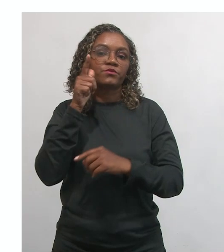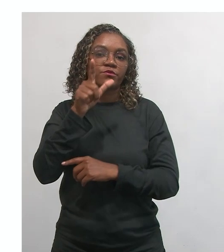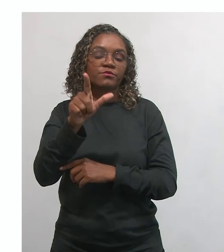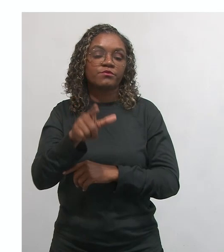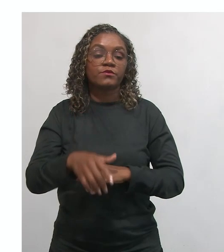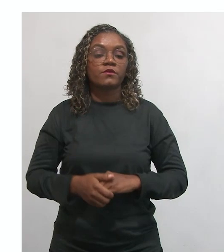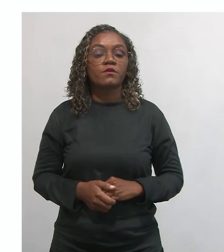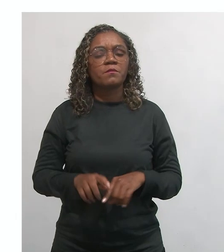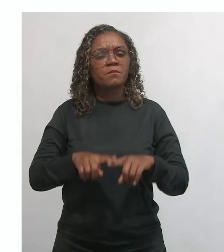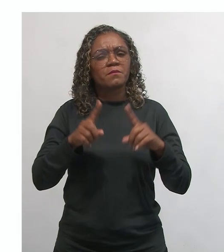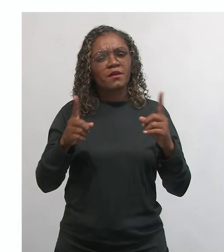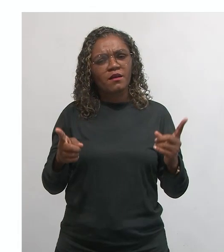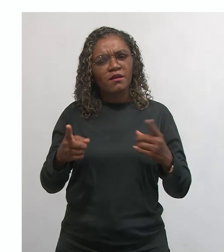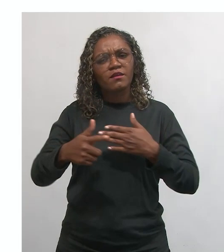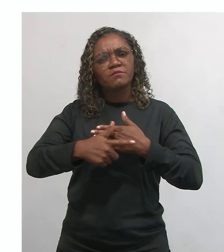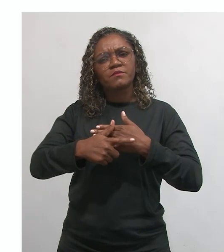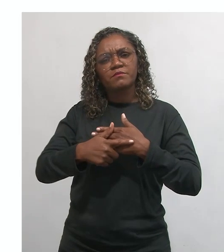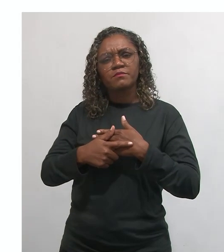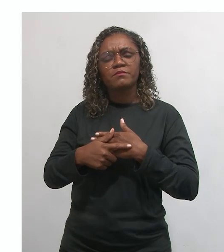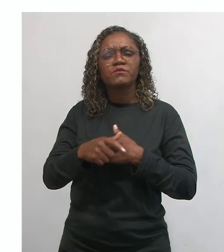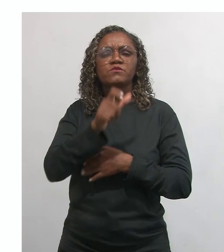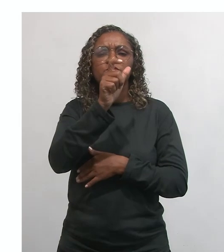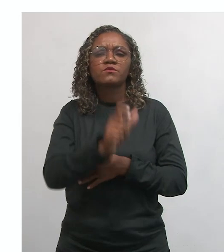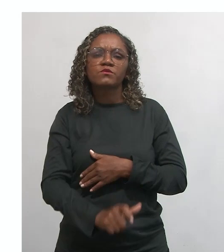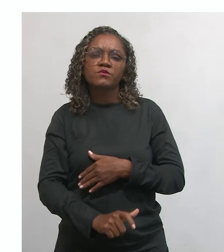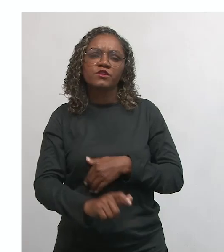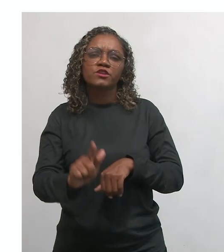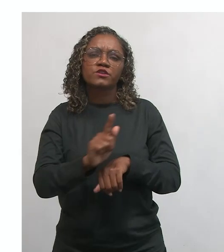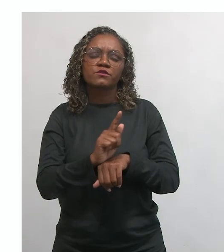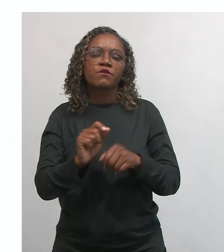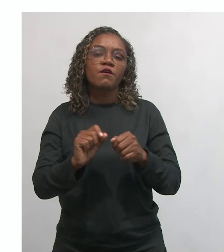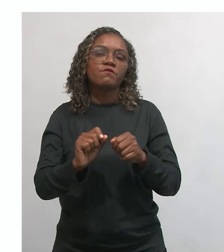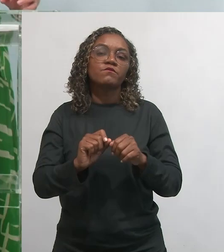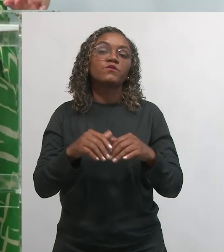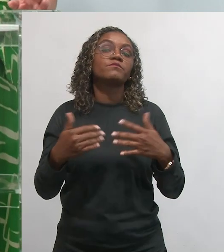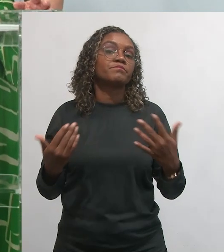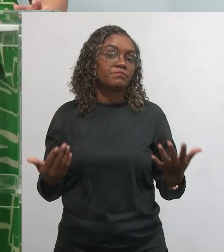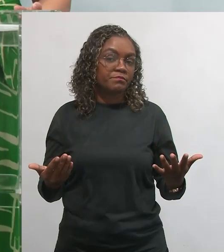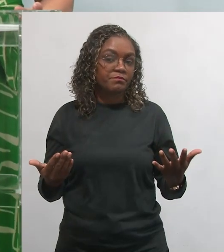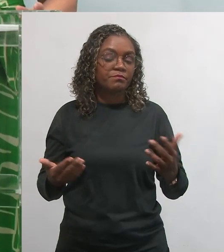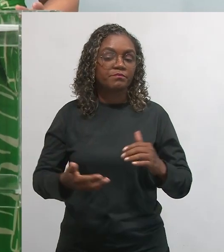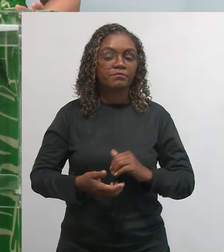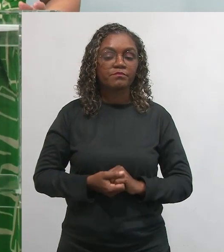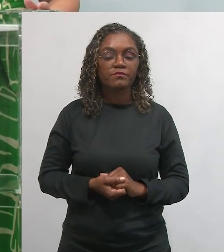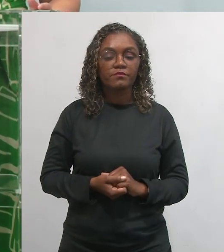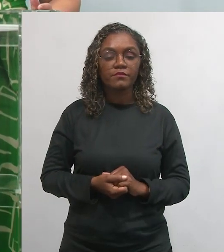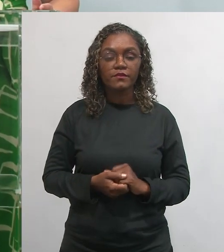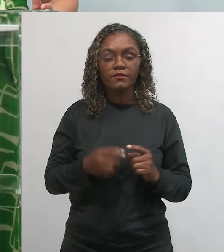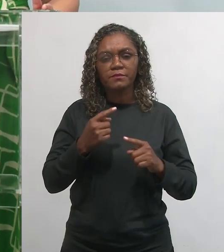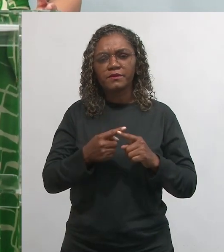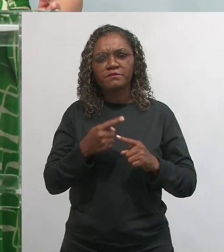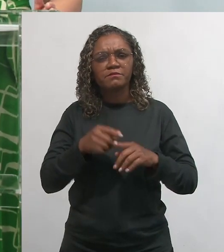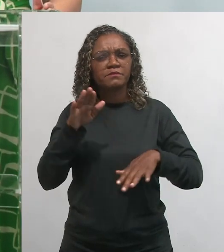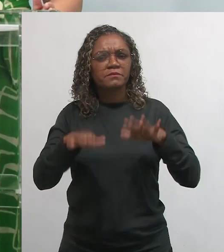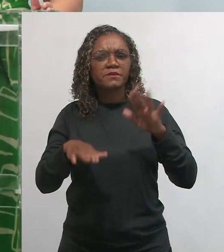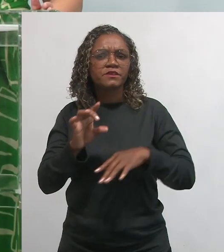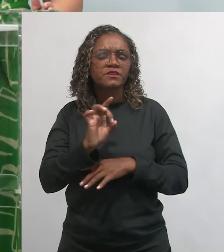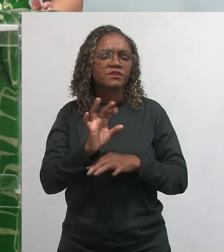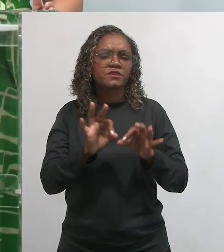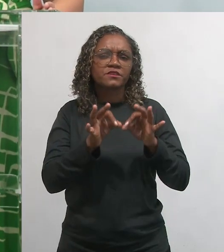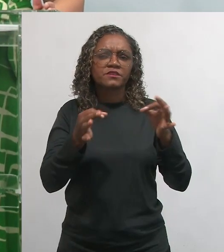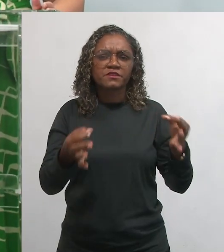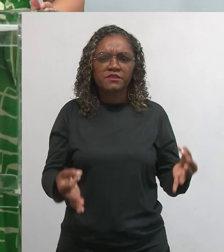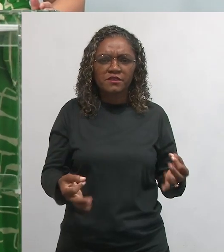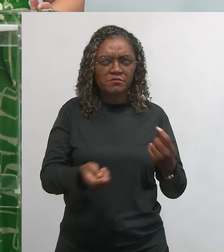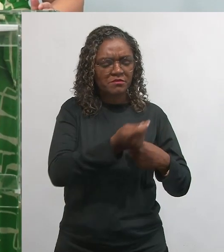a funcionalidade do gestor, é importante vocês entenderem que muitas das vezes nós colocamos só como aquele que